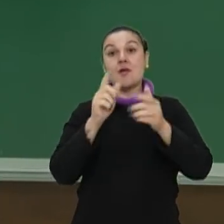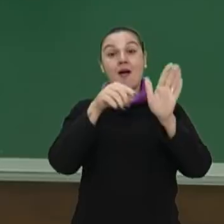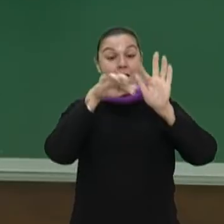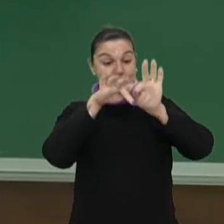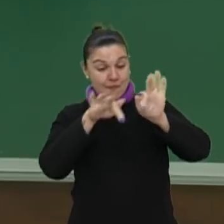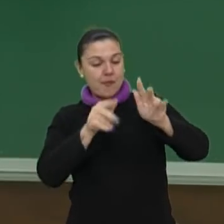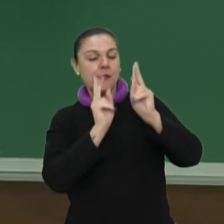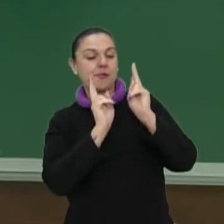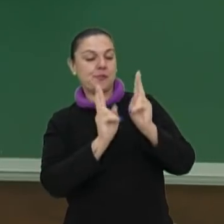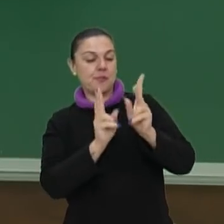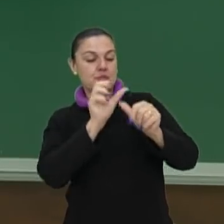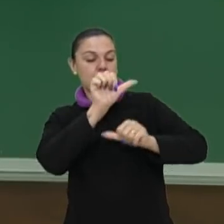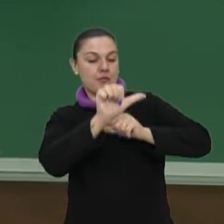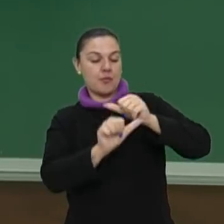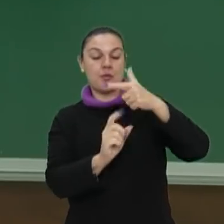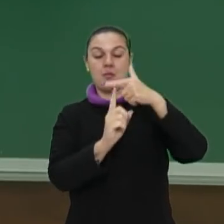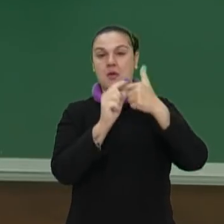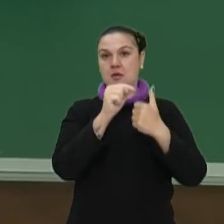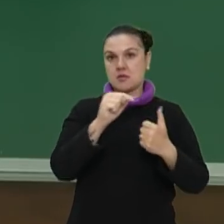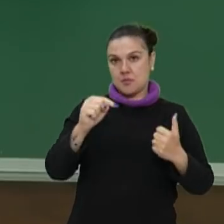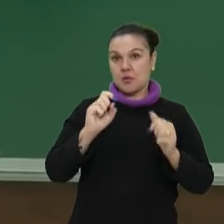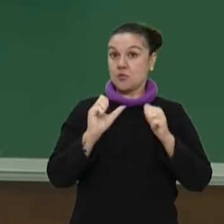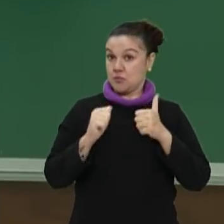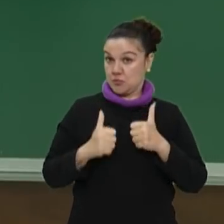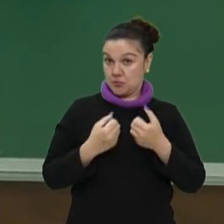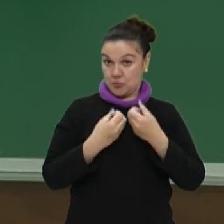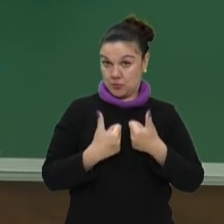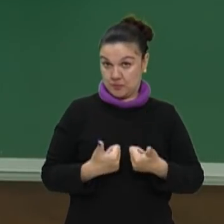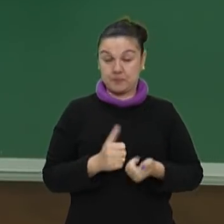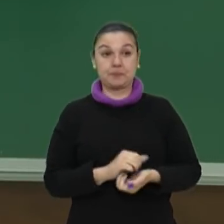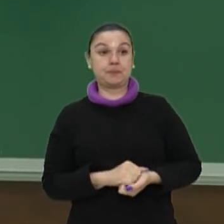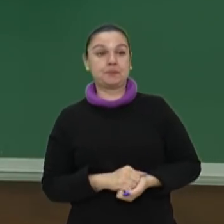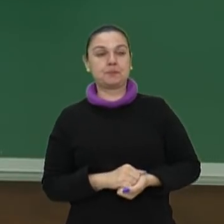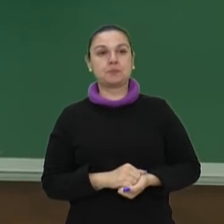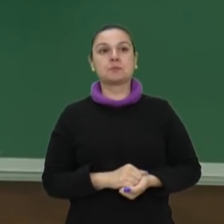né, alternar os sinais. Um é mais, outro menos, ok?